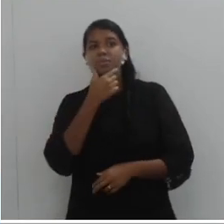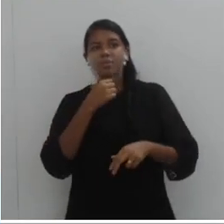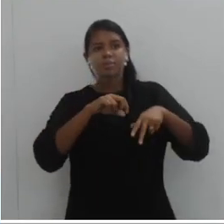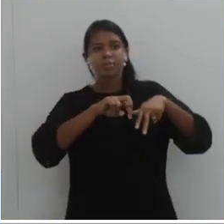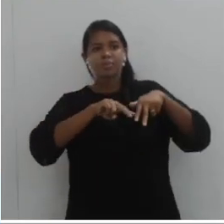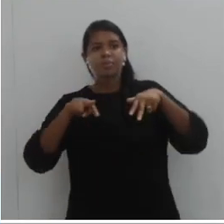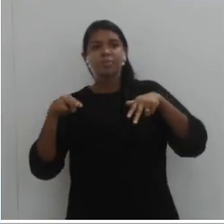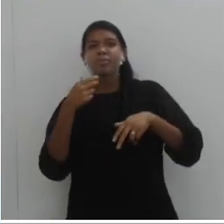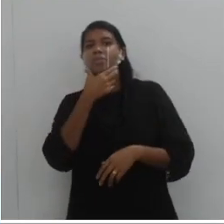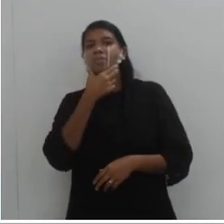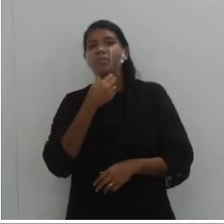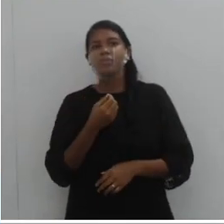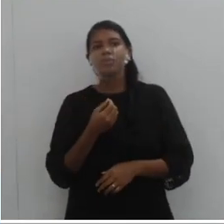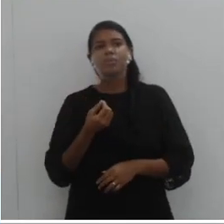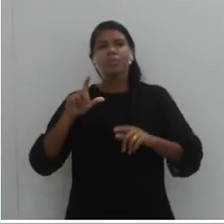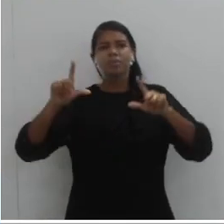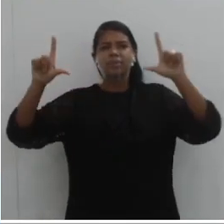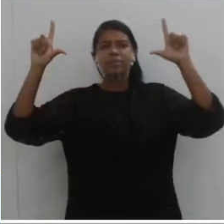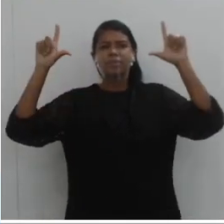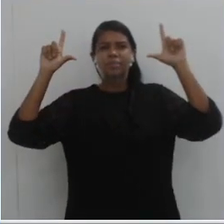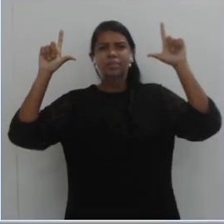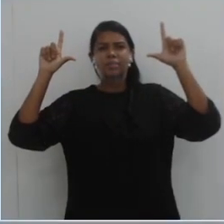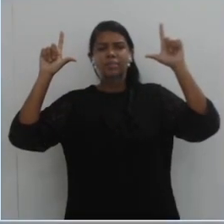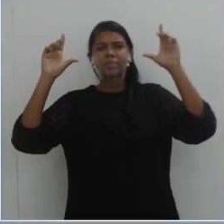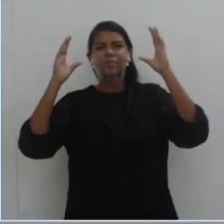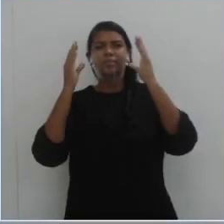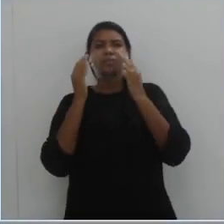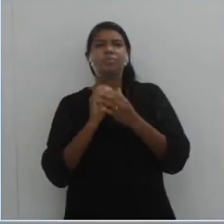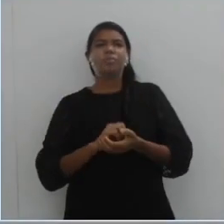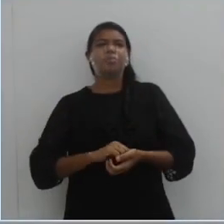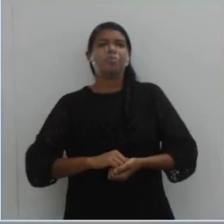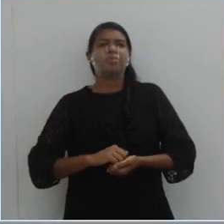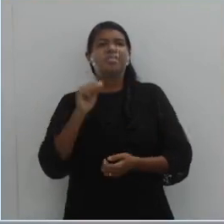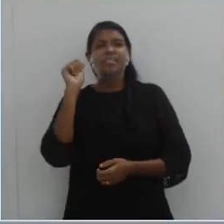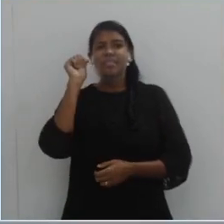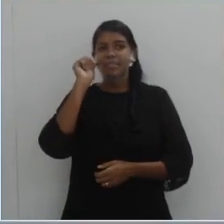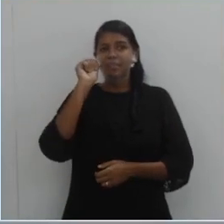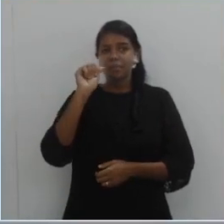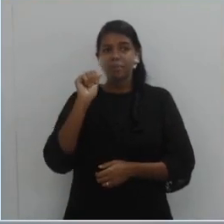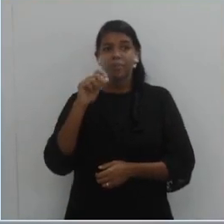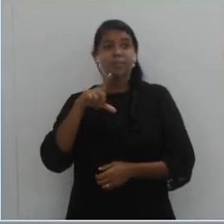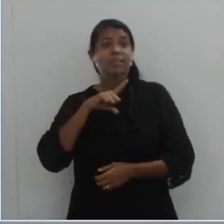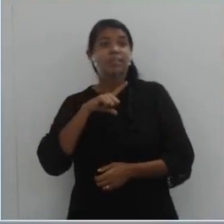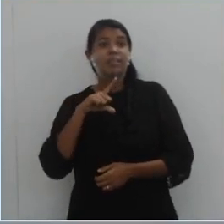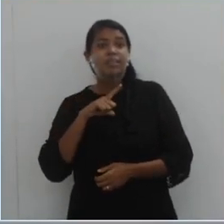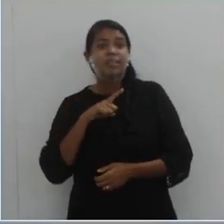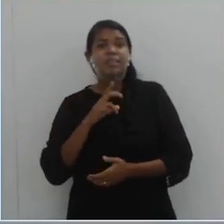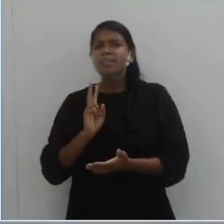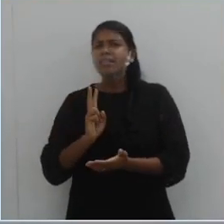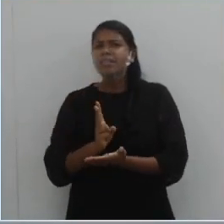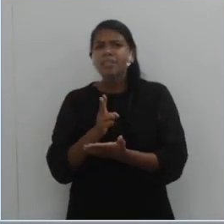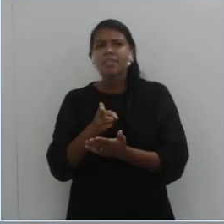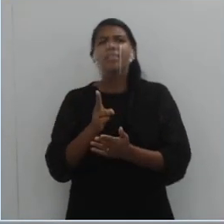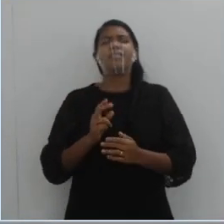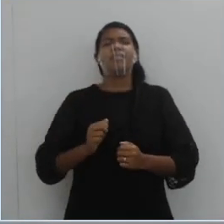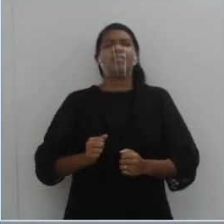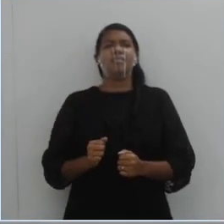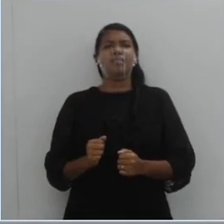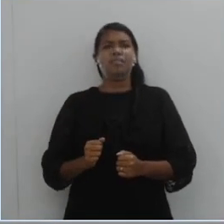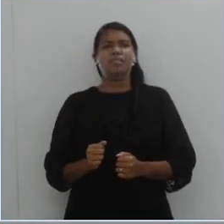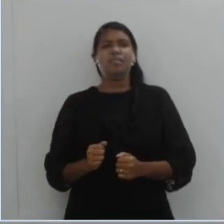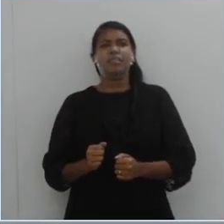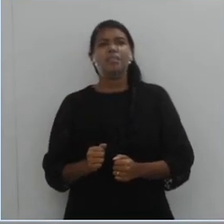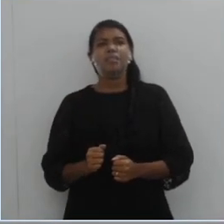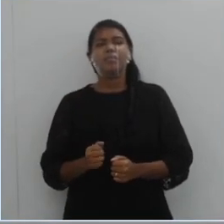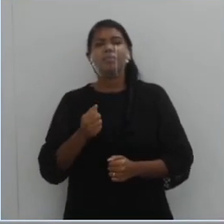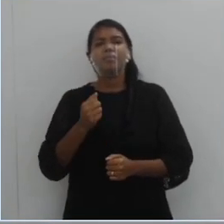Então, como você viu aí no slide, certo? A mulher, ela tinha que ser sempre autorizada